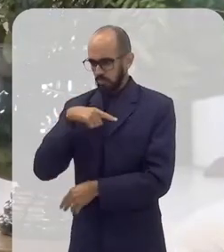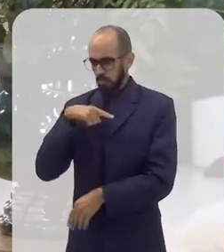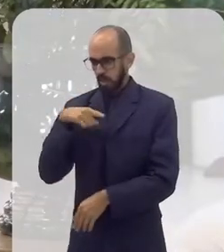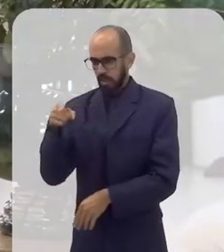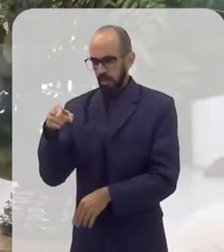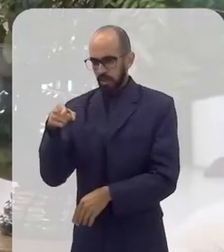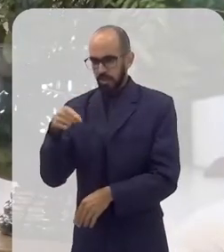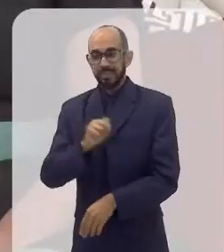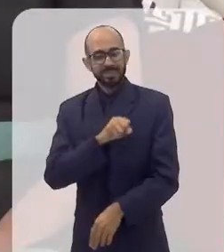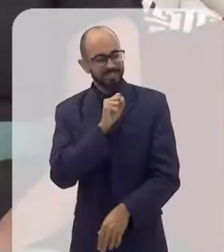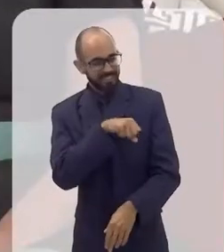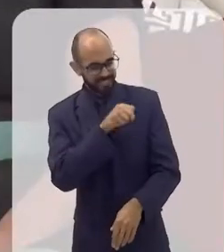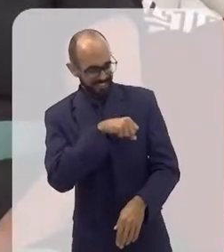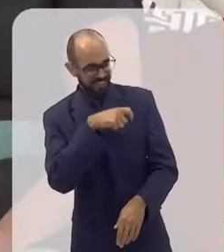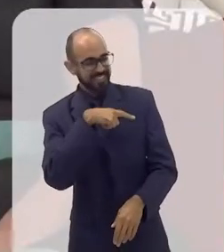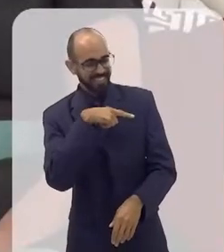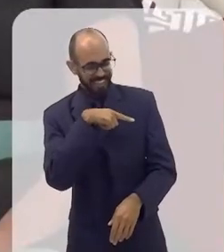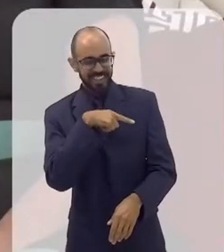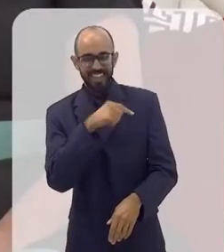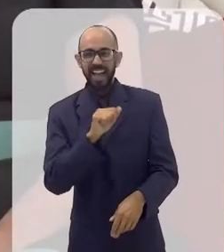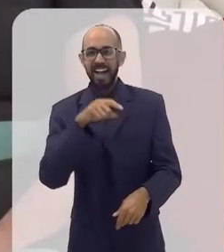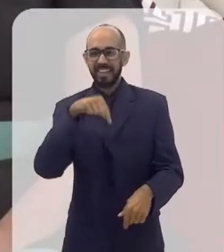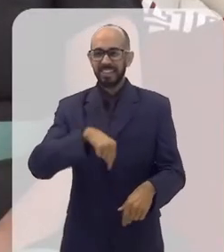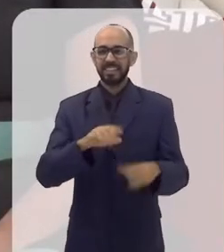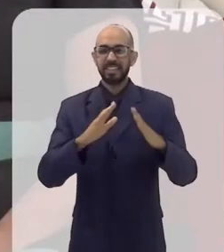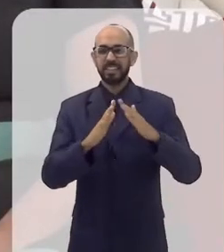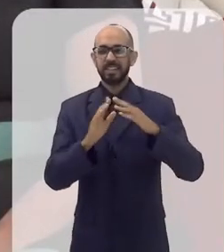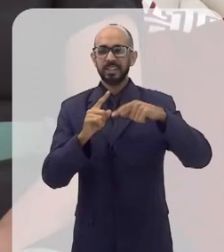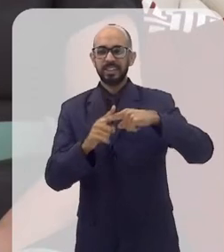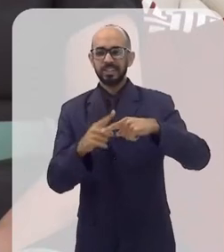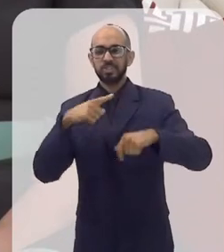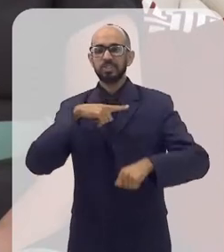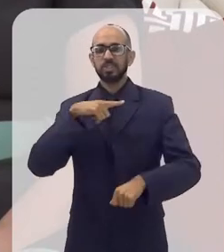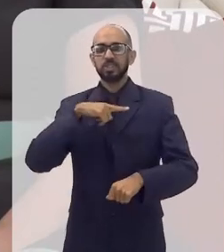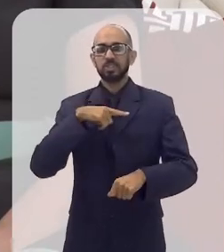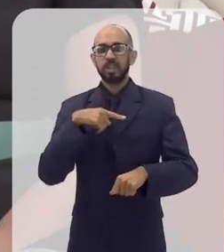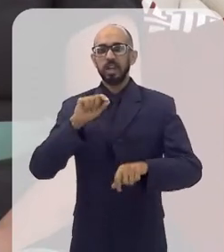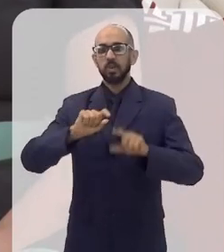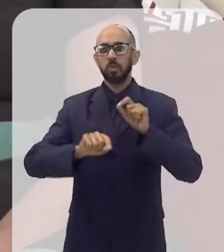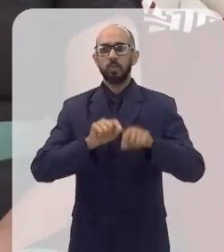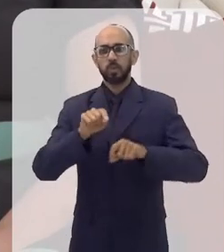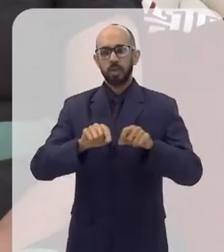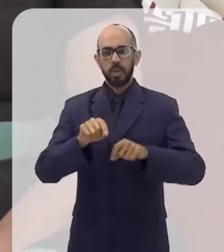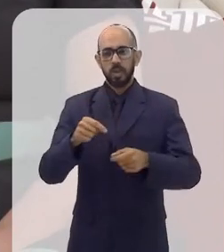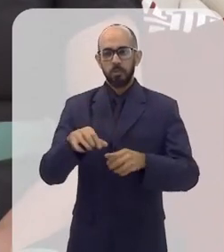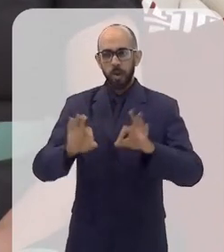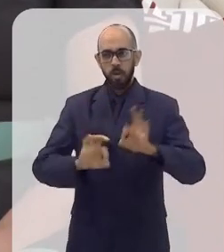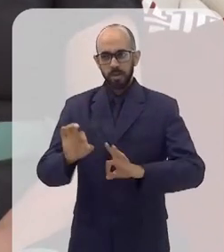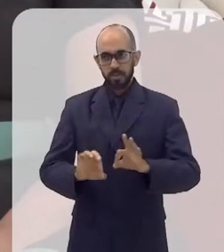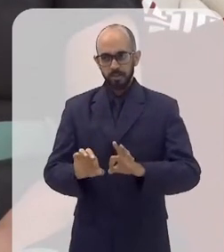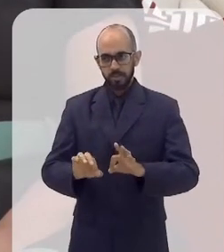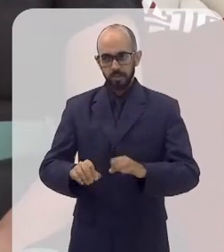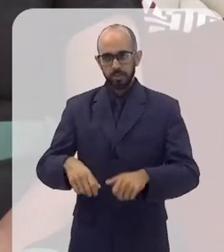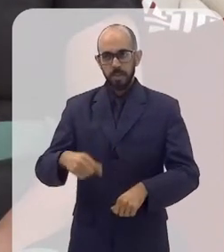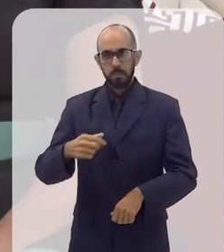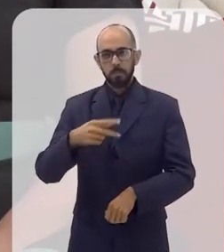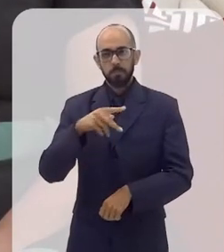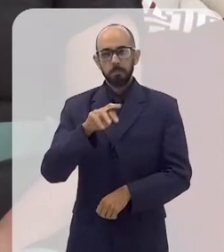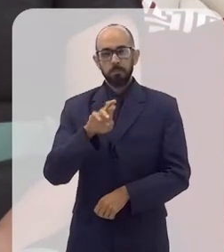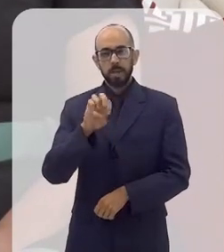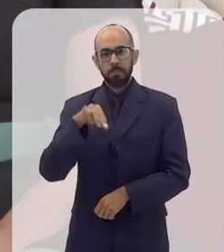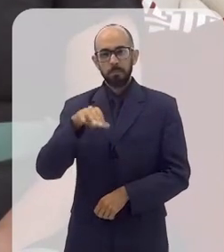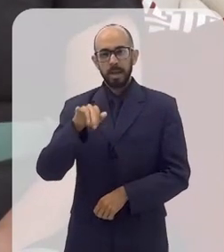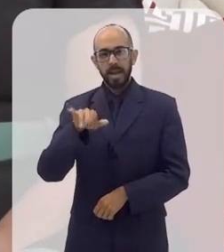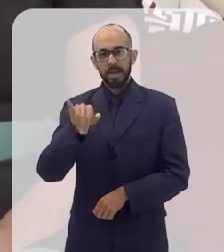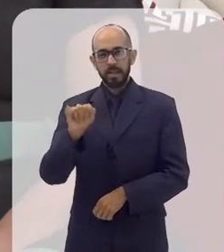da Igreja? Existe sim. Nós temos na igreja uma organização chamada Organização da Primária. Talvez a Michelle, que já serviu como